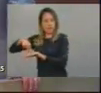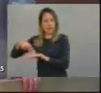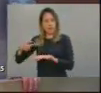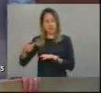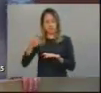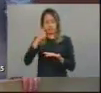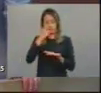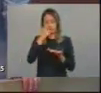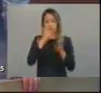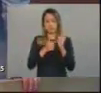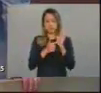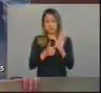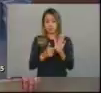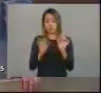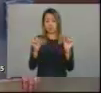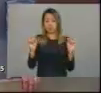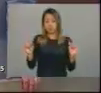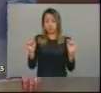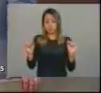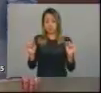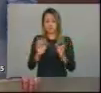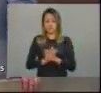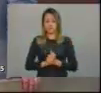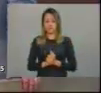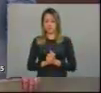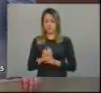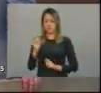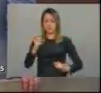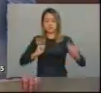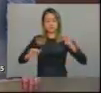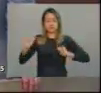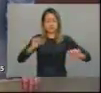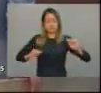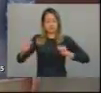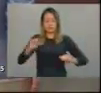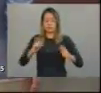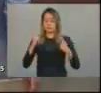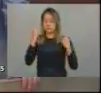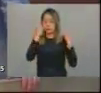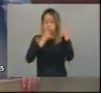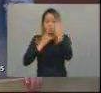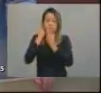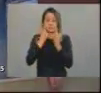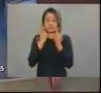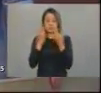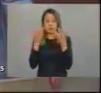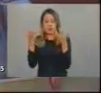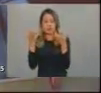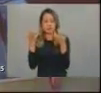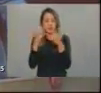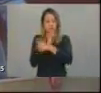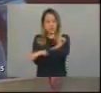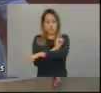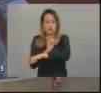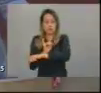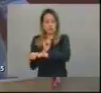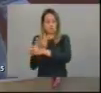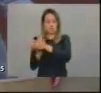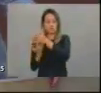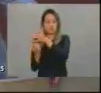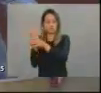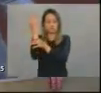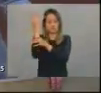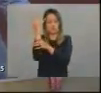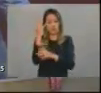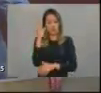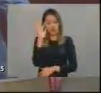demonstrando toda o Anseio da preocupação e o desejo da região Centro Sul com a implantação